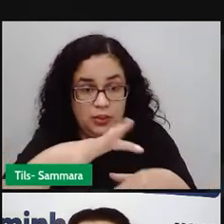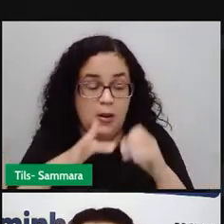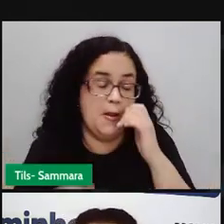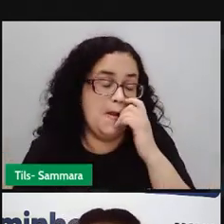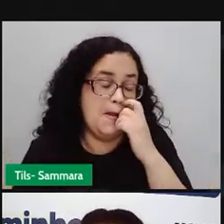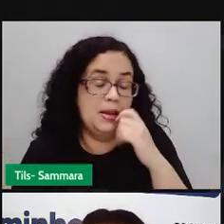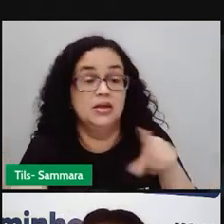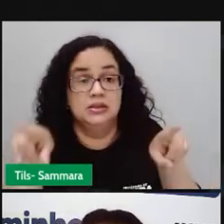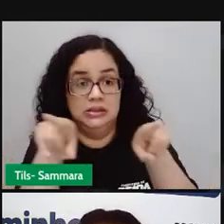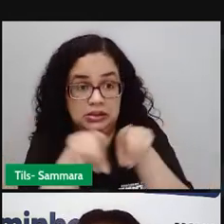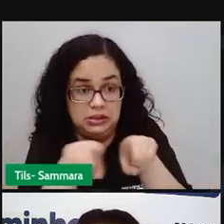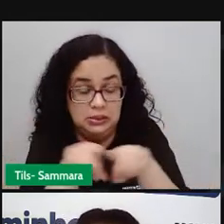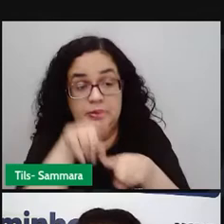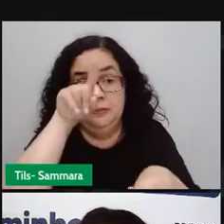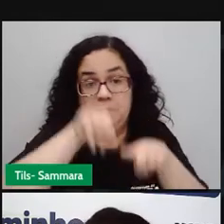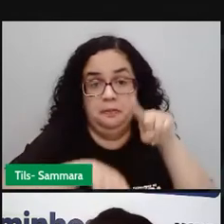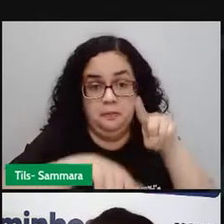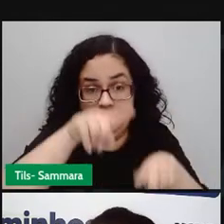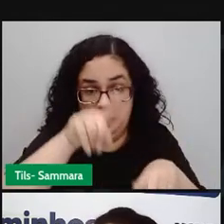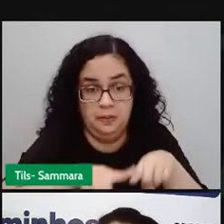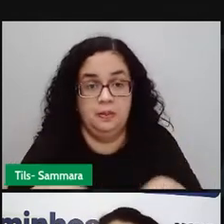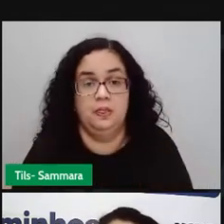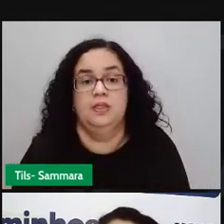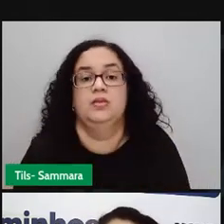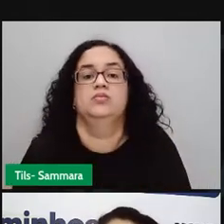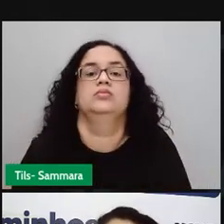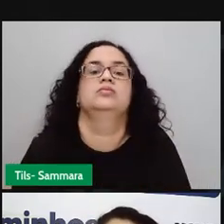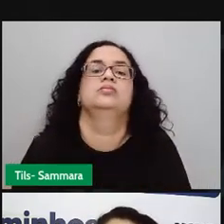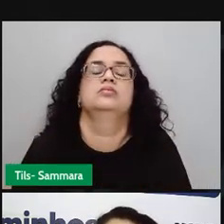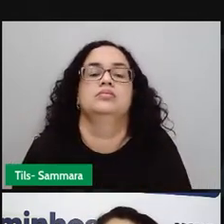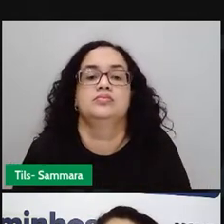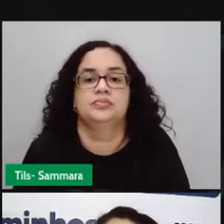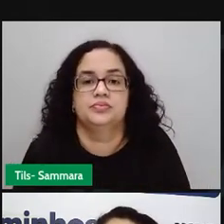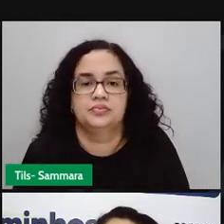ocupado também por esse material.